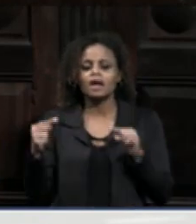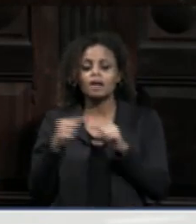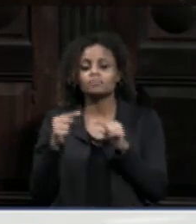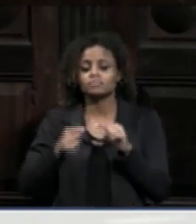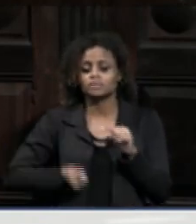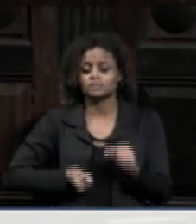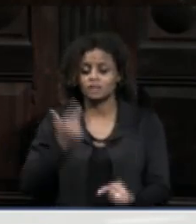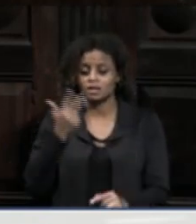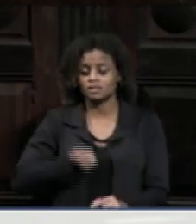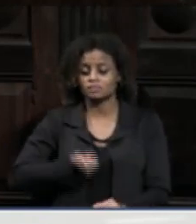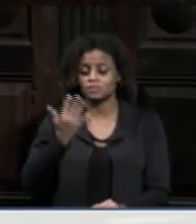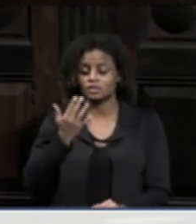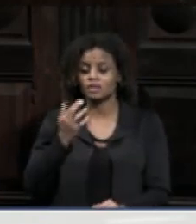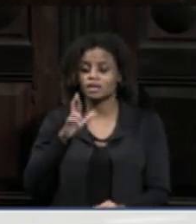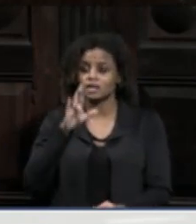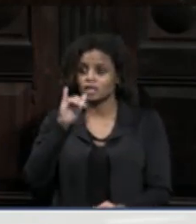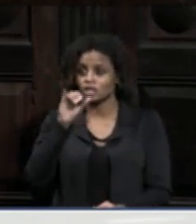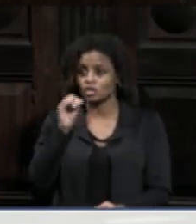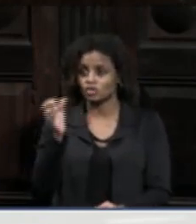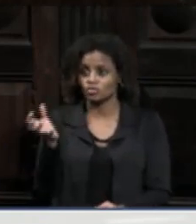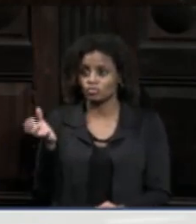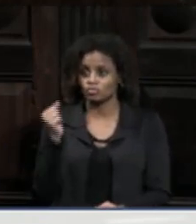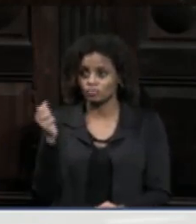Rio Previdência